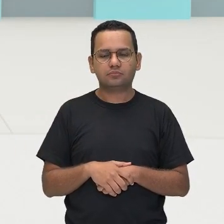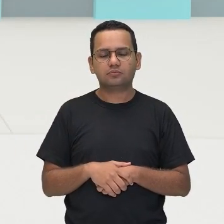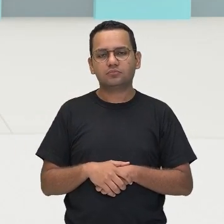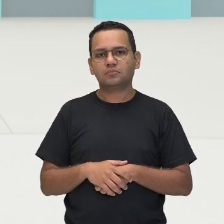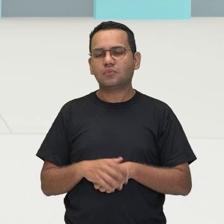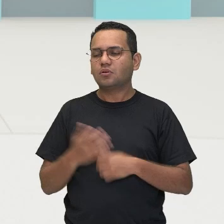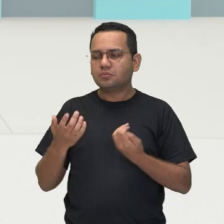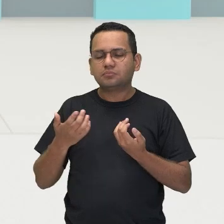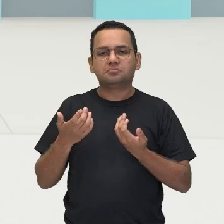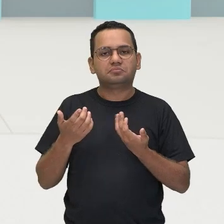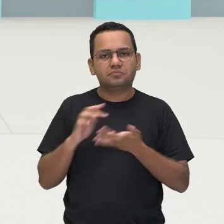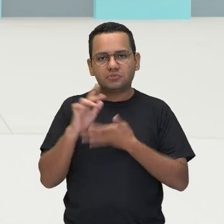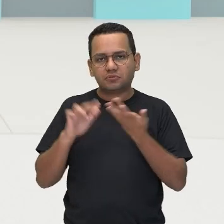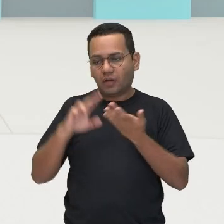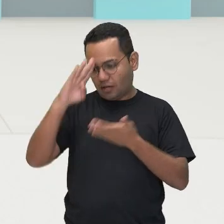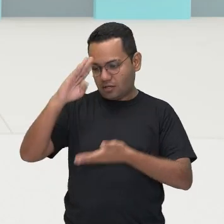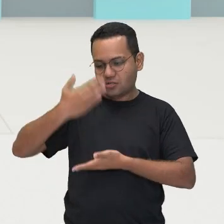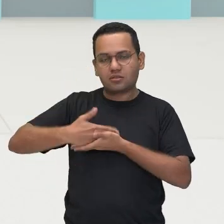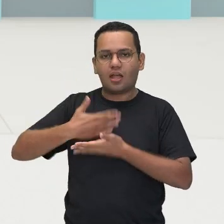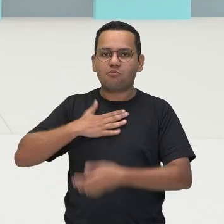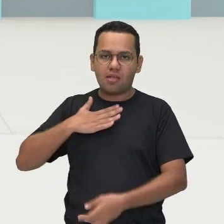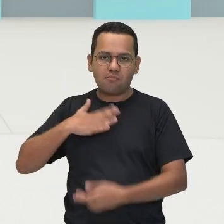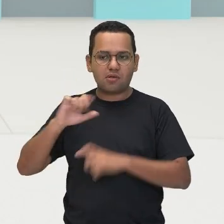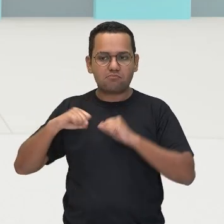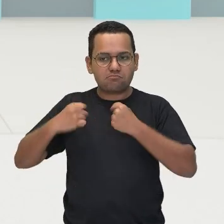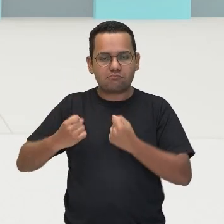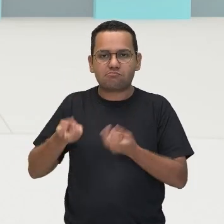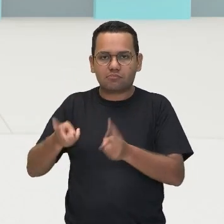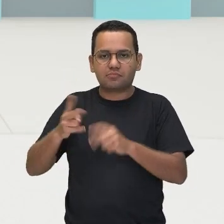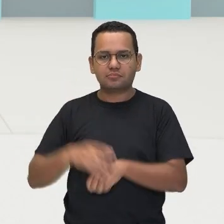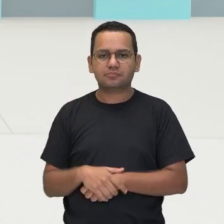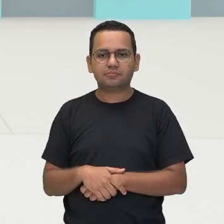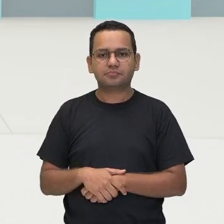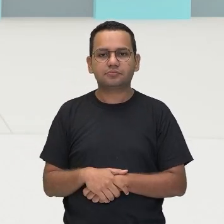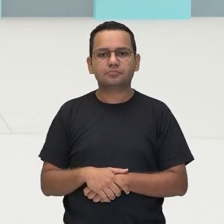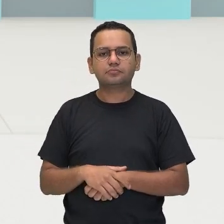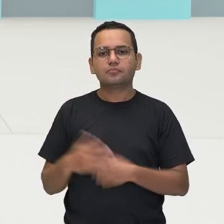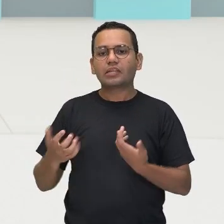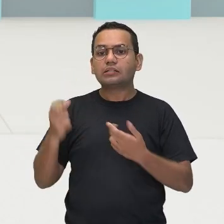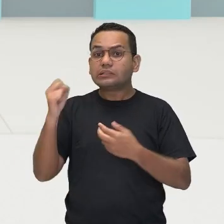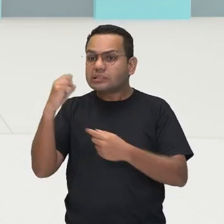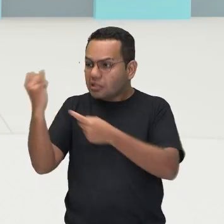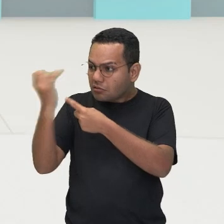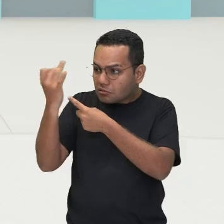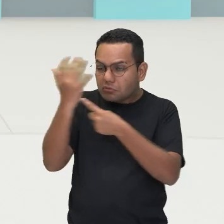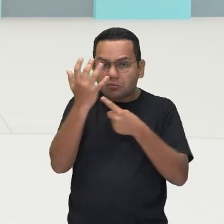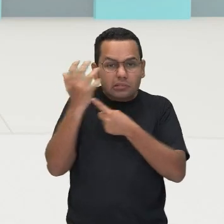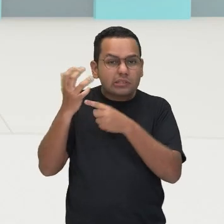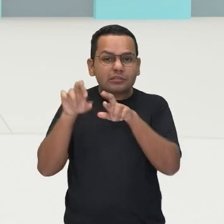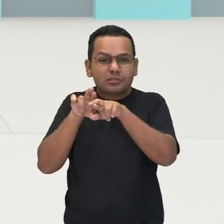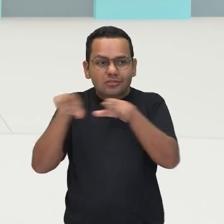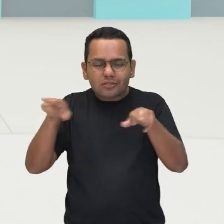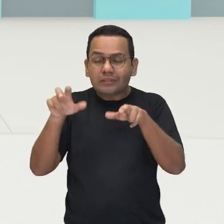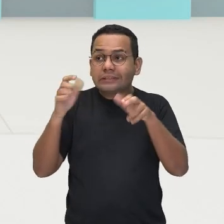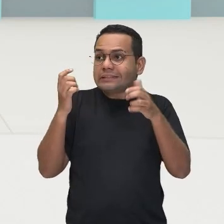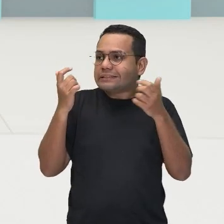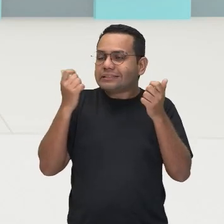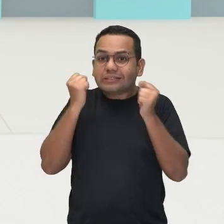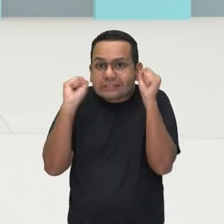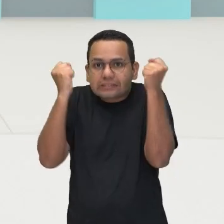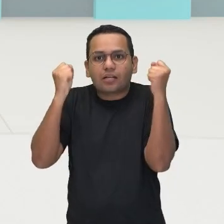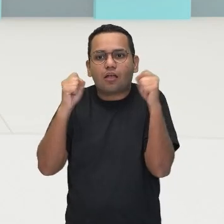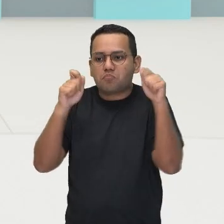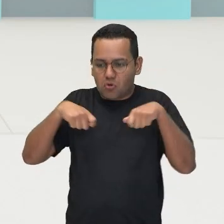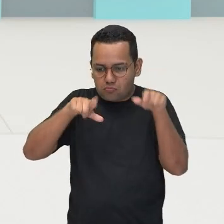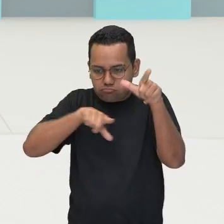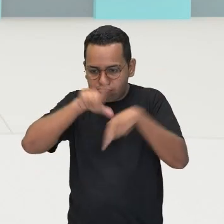vocês eh a ampliação dessa capacidade de tomar decisões sobre pressão superação de limites incentiva a prática de